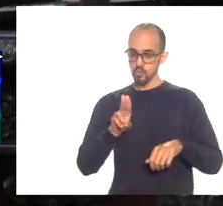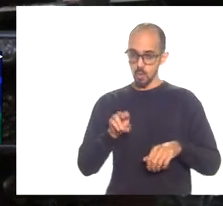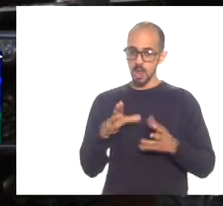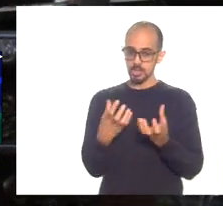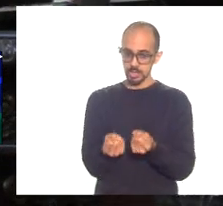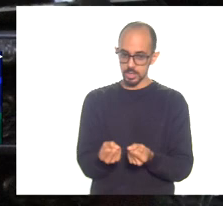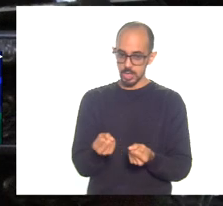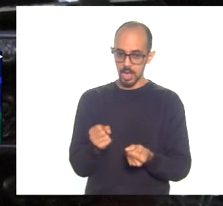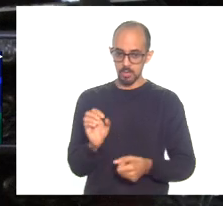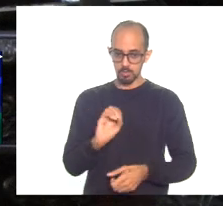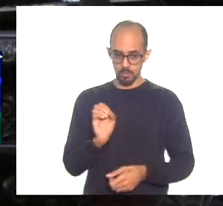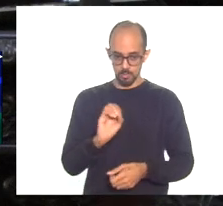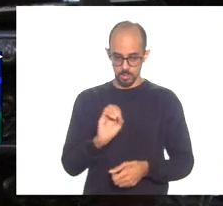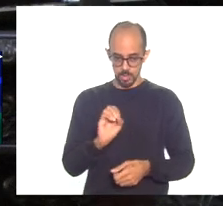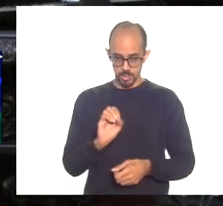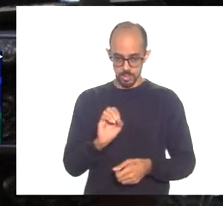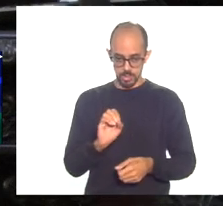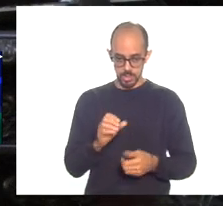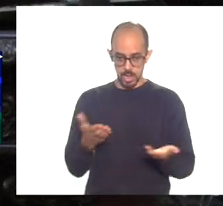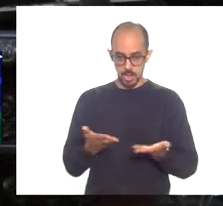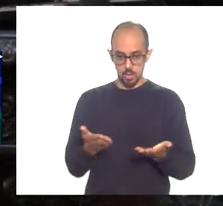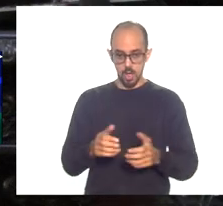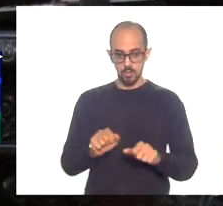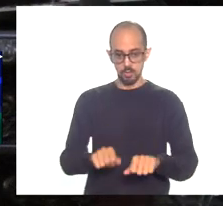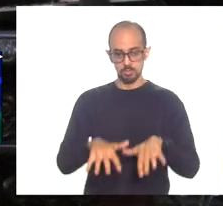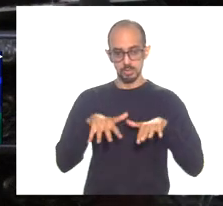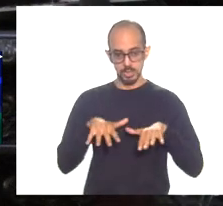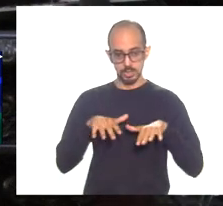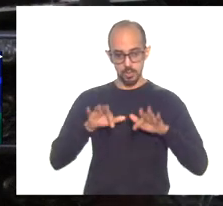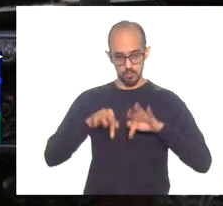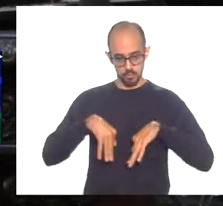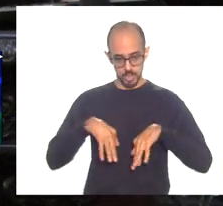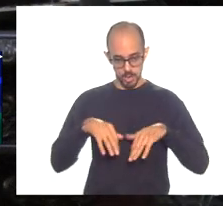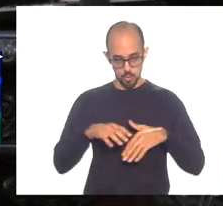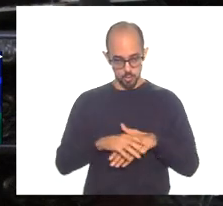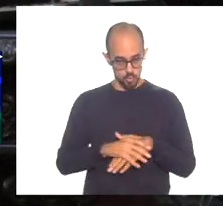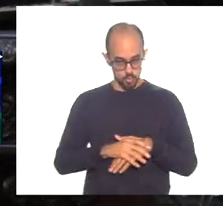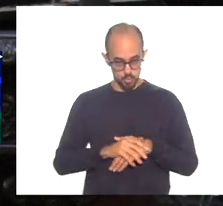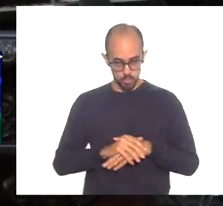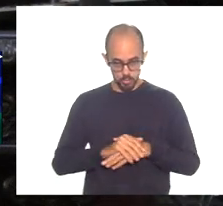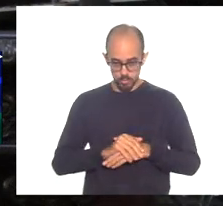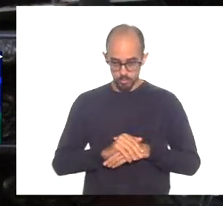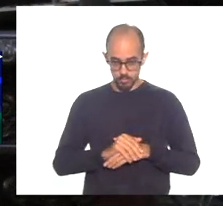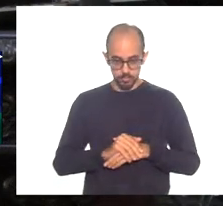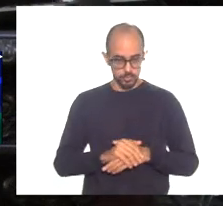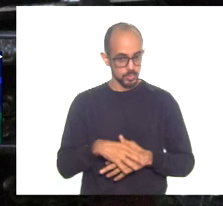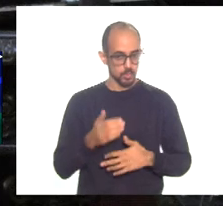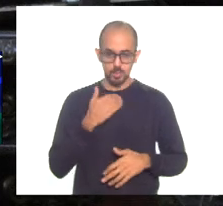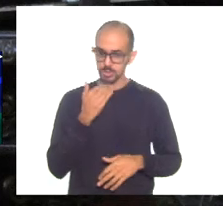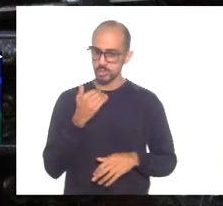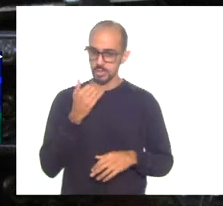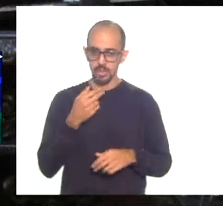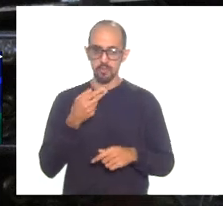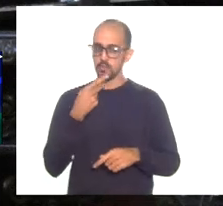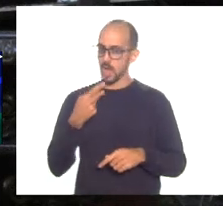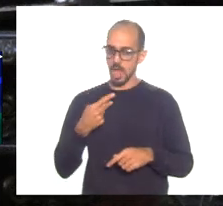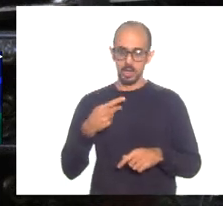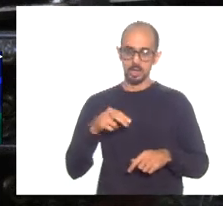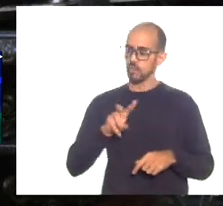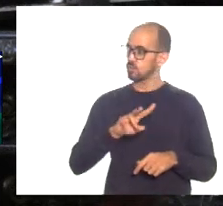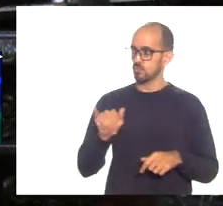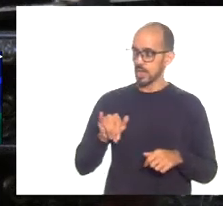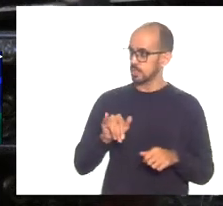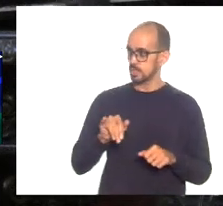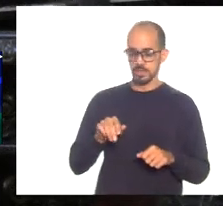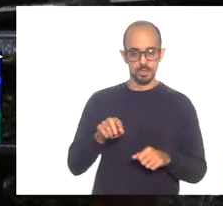deputado Batman vamos passar pelo PT no final atacar Nildo falou quer falar não vai não vai ter como Deputado Rodrigo